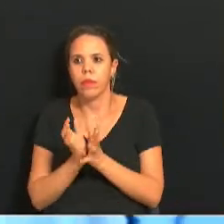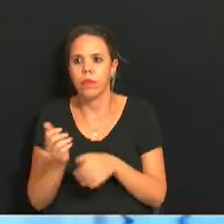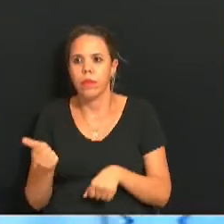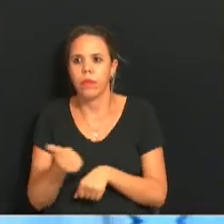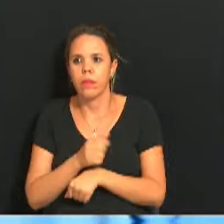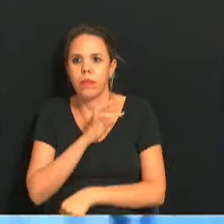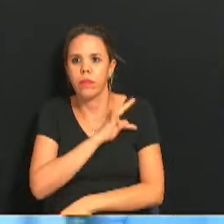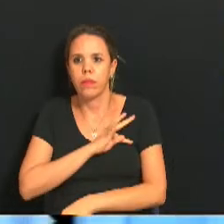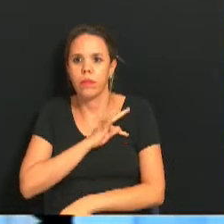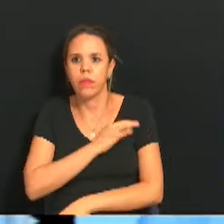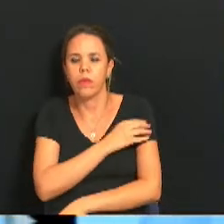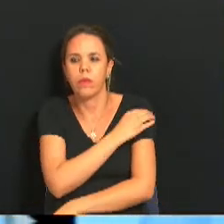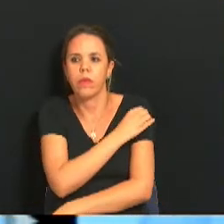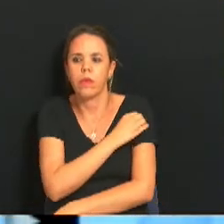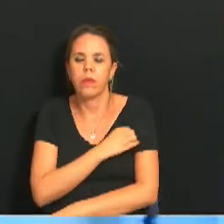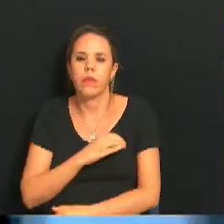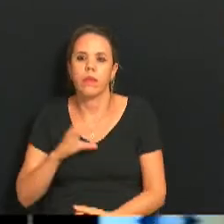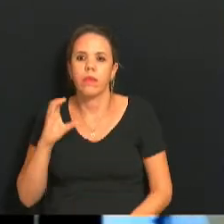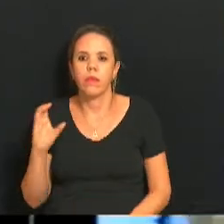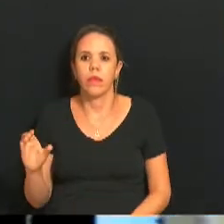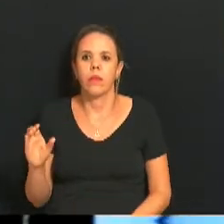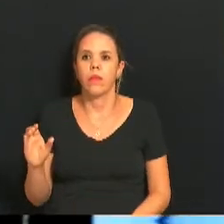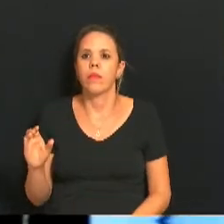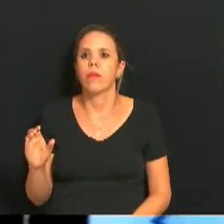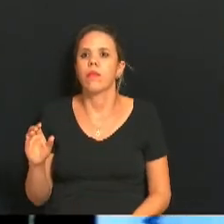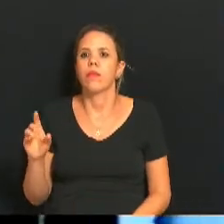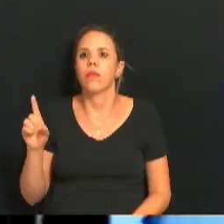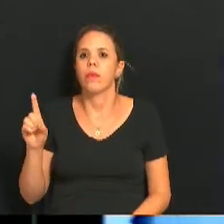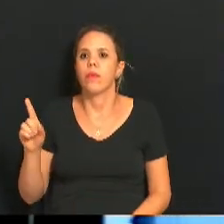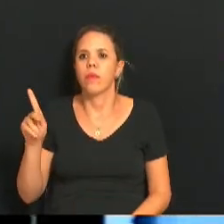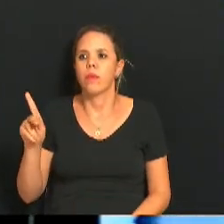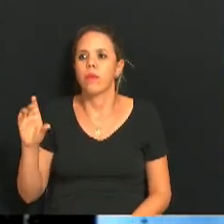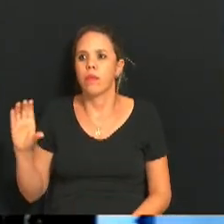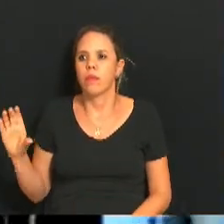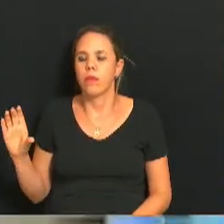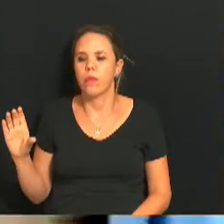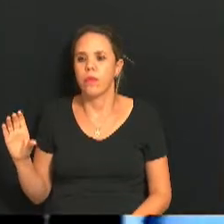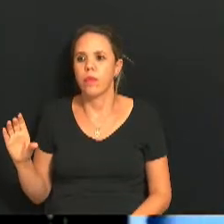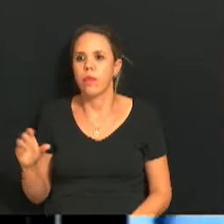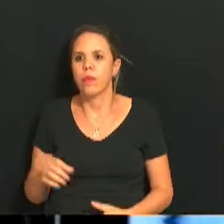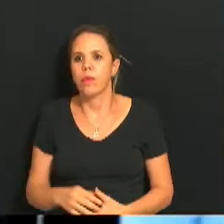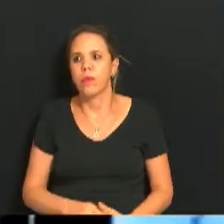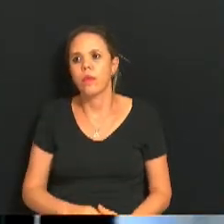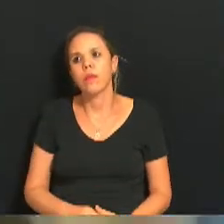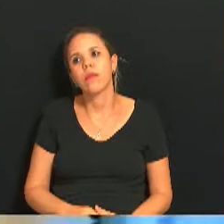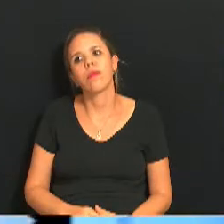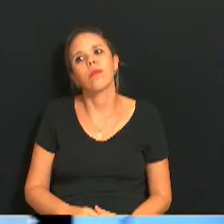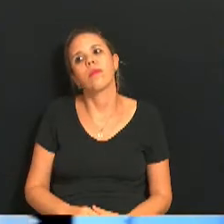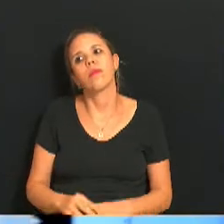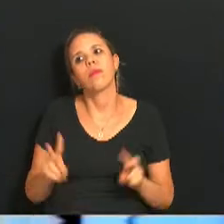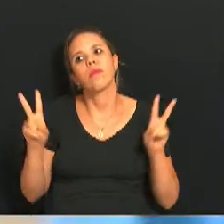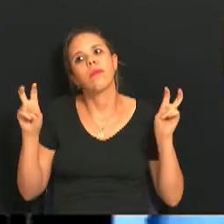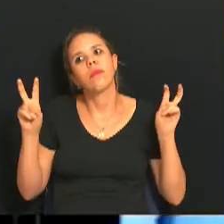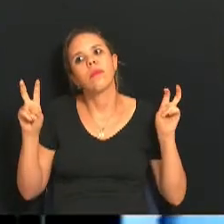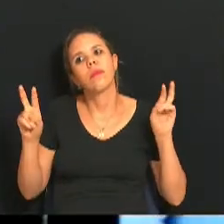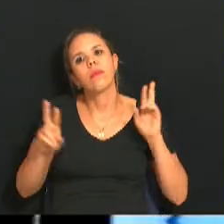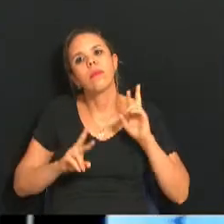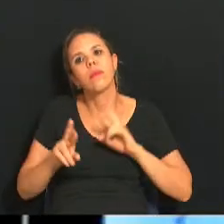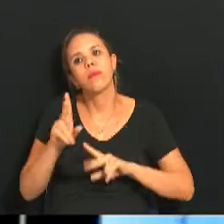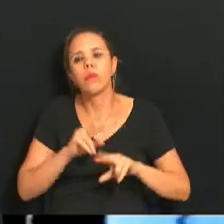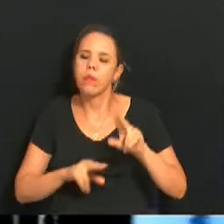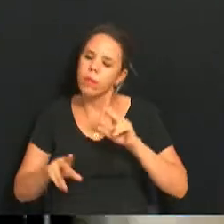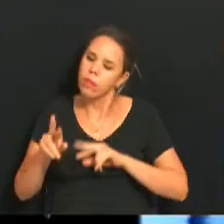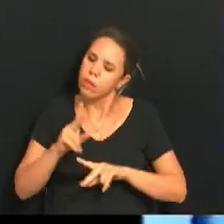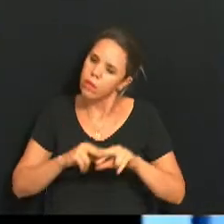e é que você de crescer eles são demandadas e assuntos variados